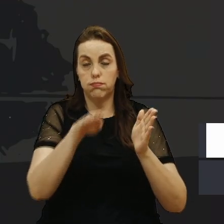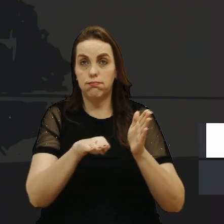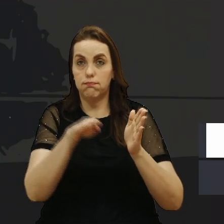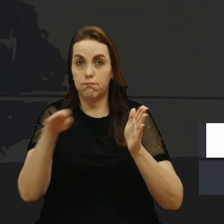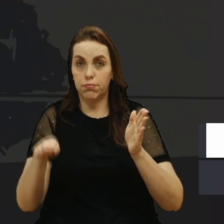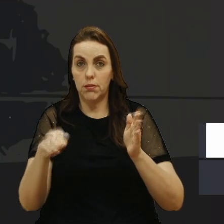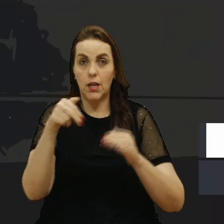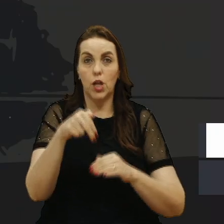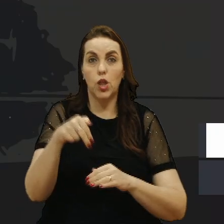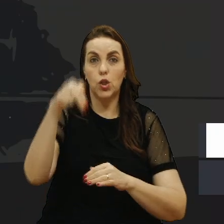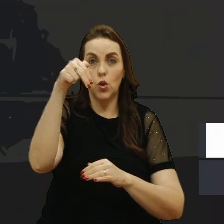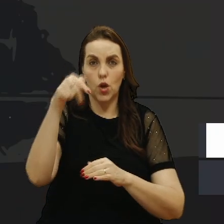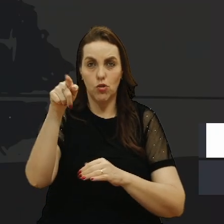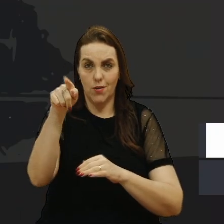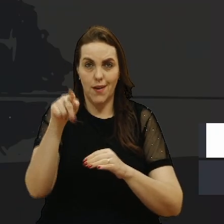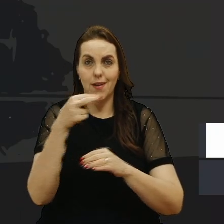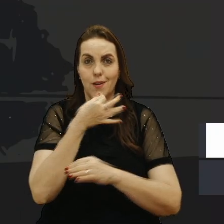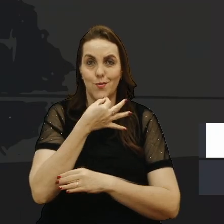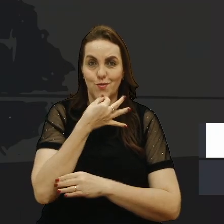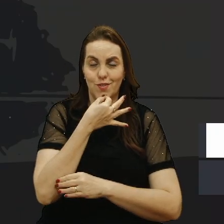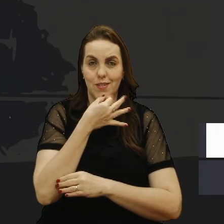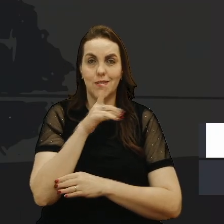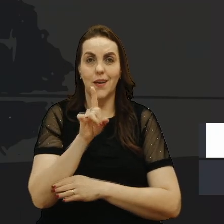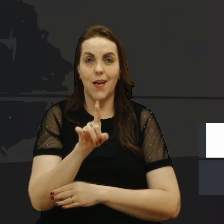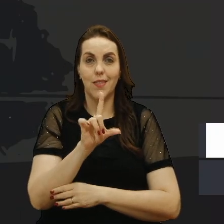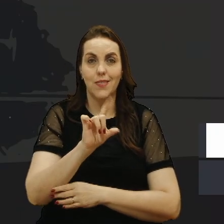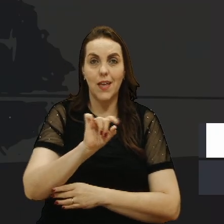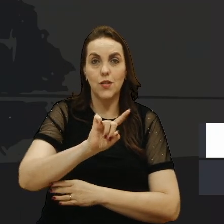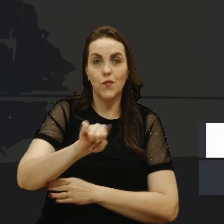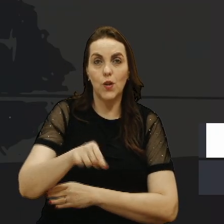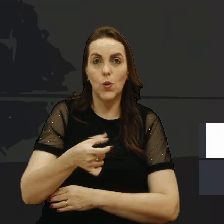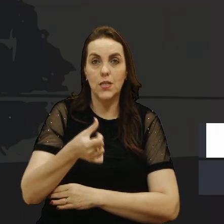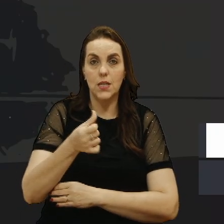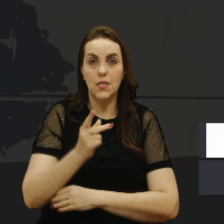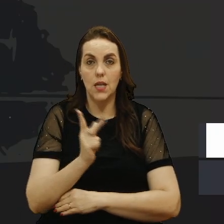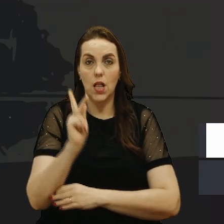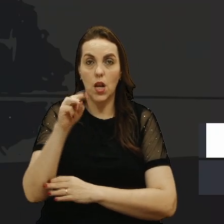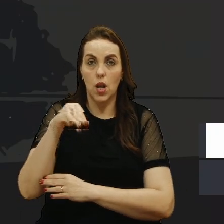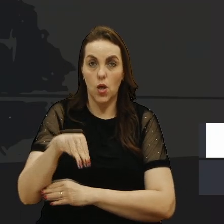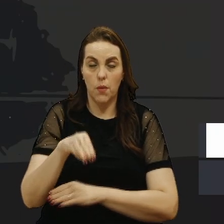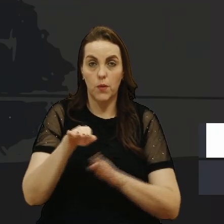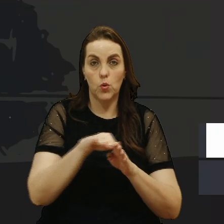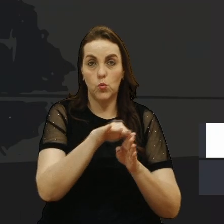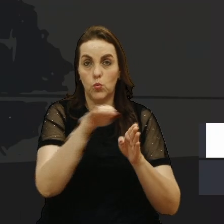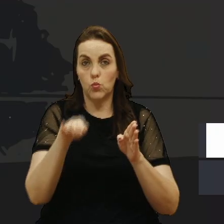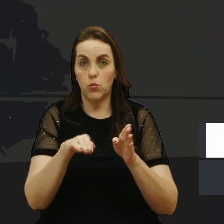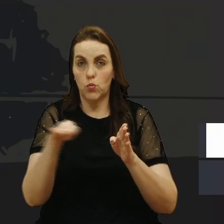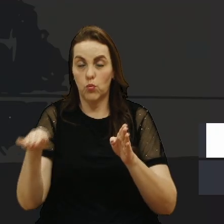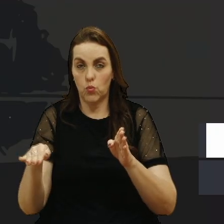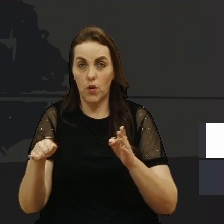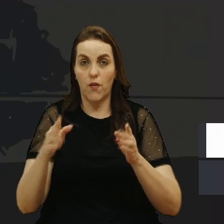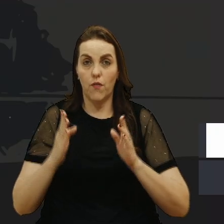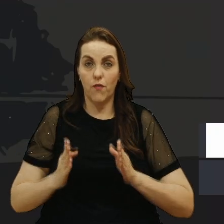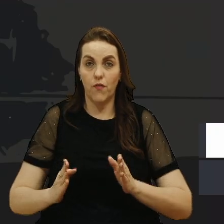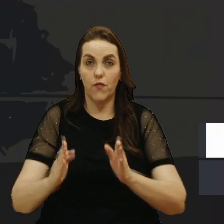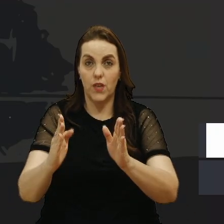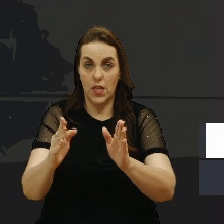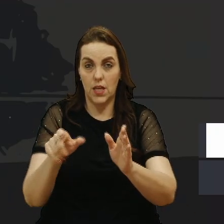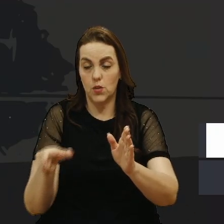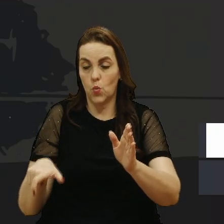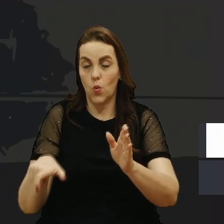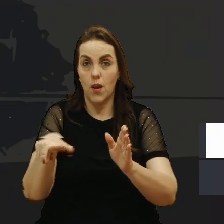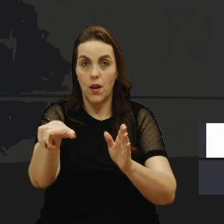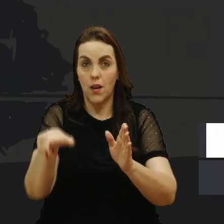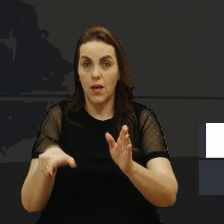Caxias. Ali, basicamente, são 10,6 quilômetros de duplicação, são 3 quilômetros de vias marginais,